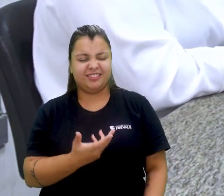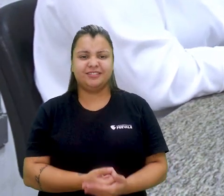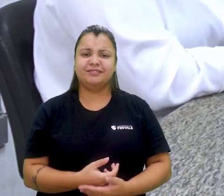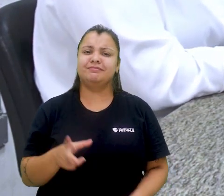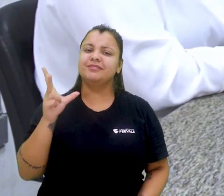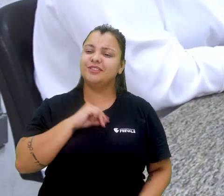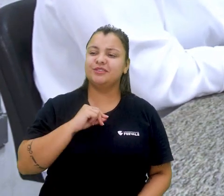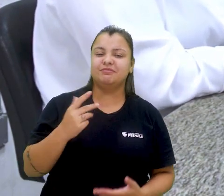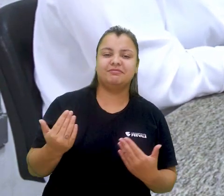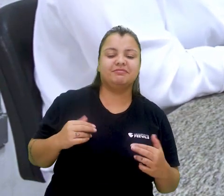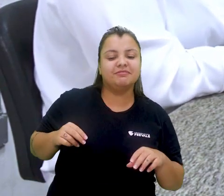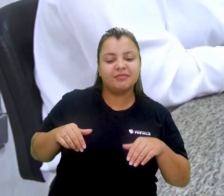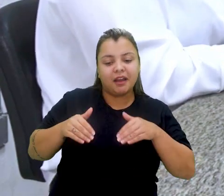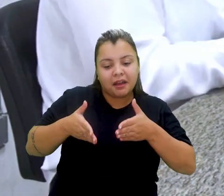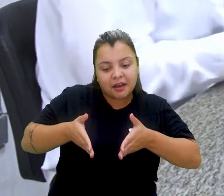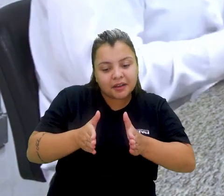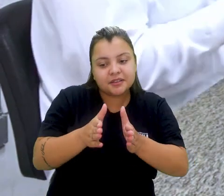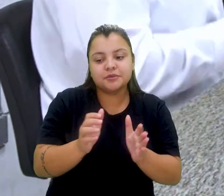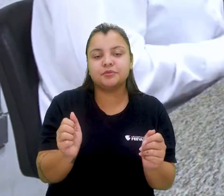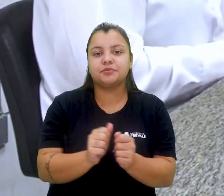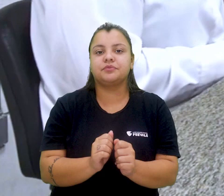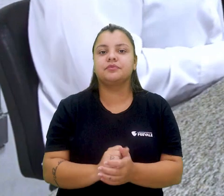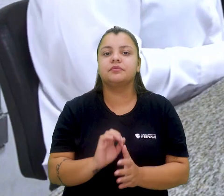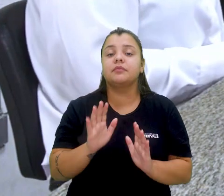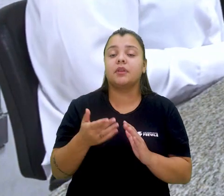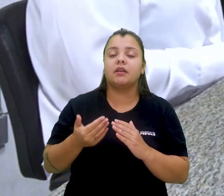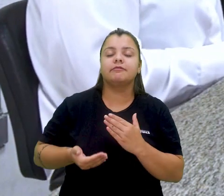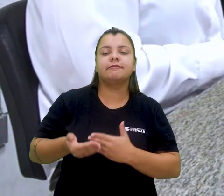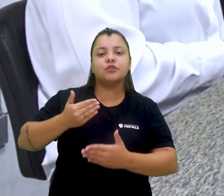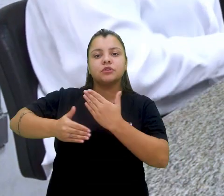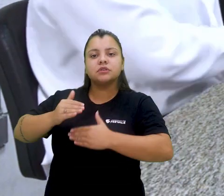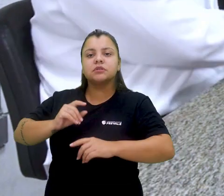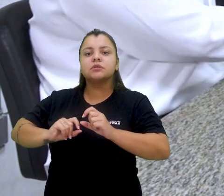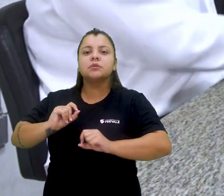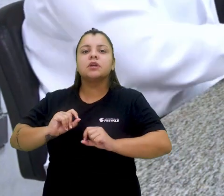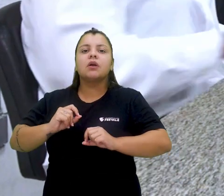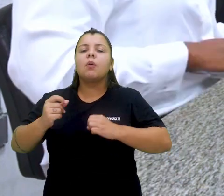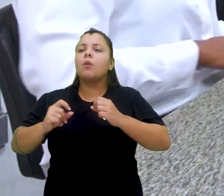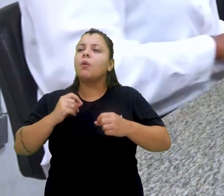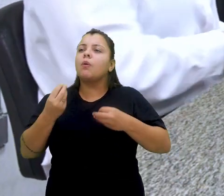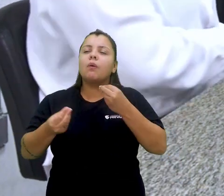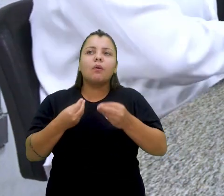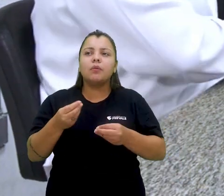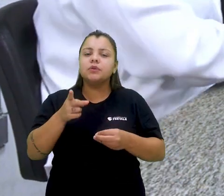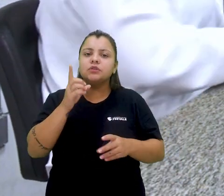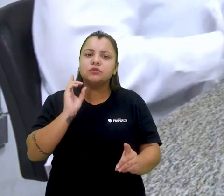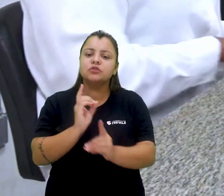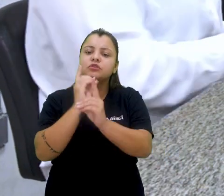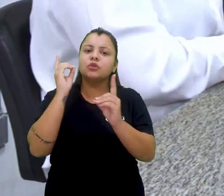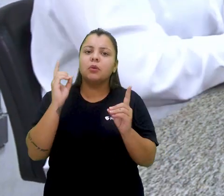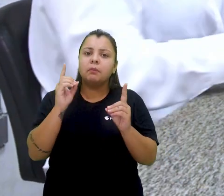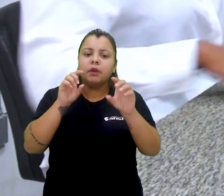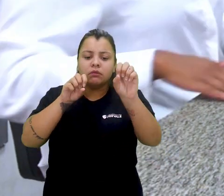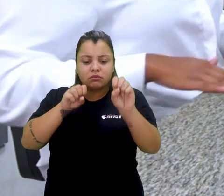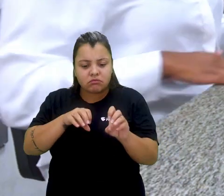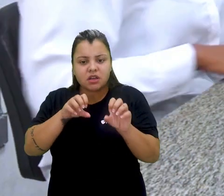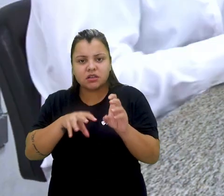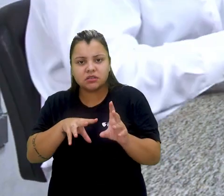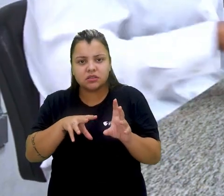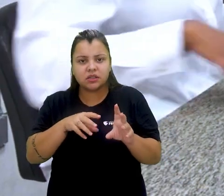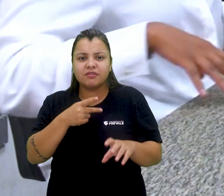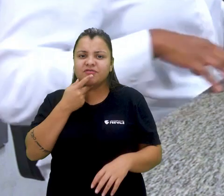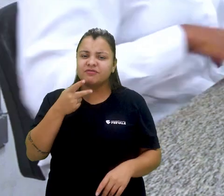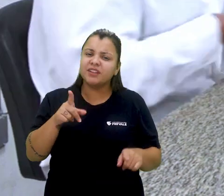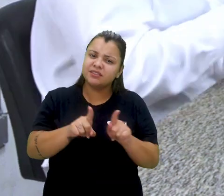né E até voltando um pouquinho assim Lu como é que chegou a docência como é que e depois também quero que tu fale um pouquinho sobre